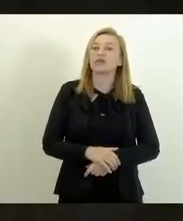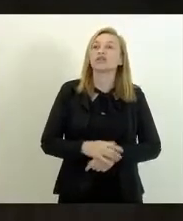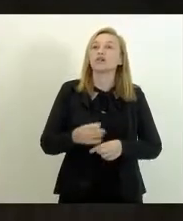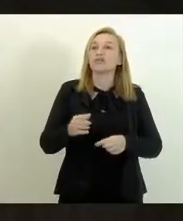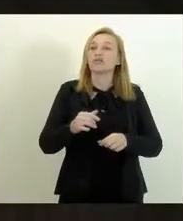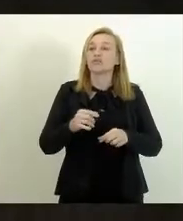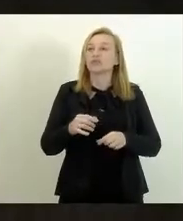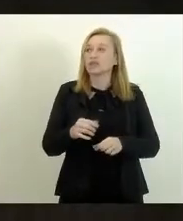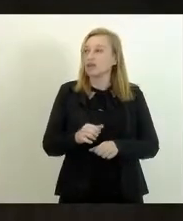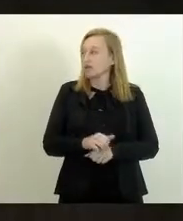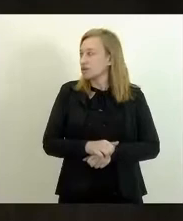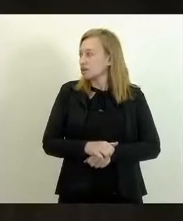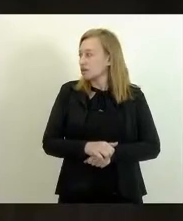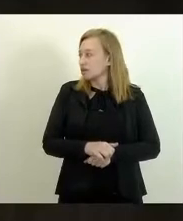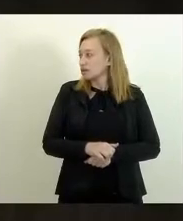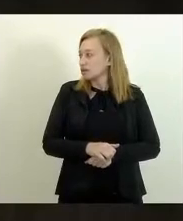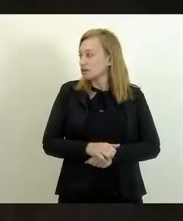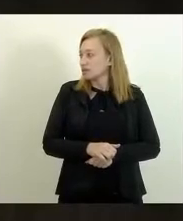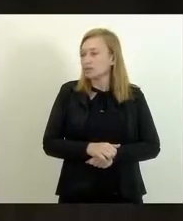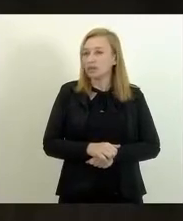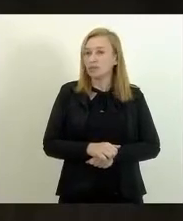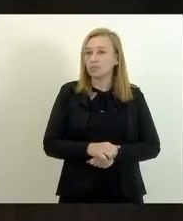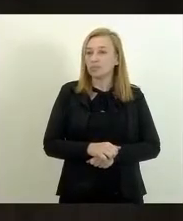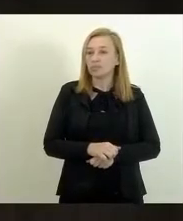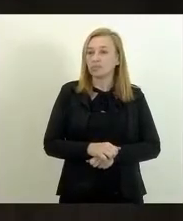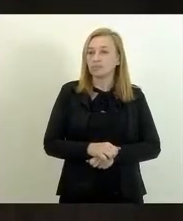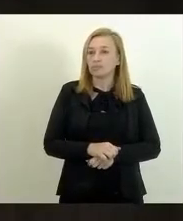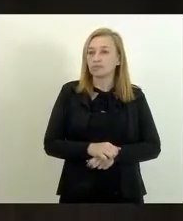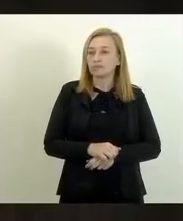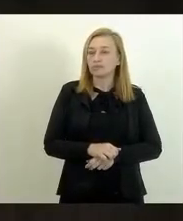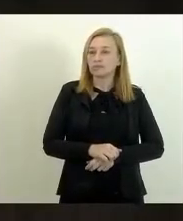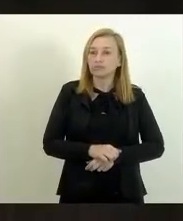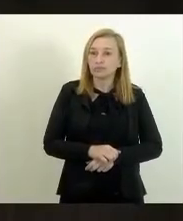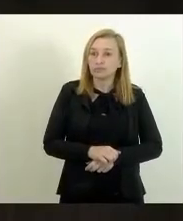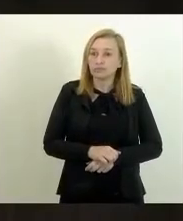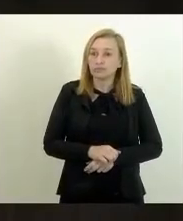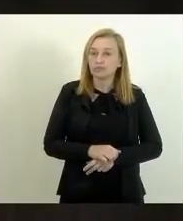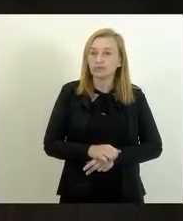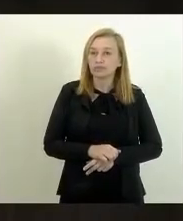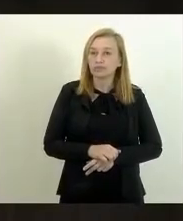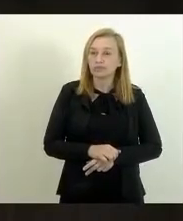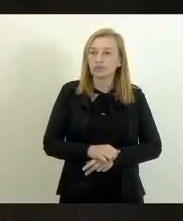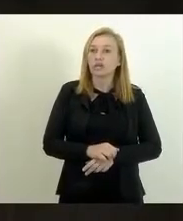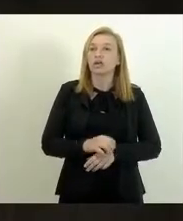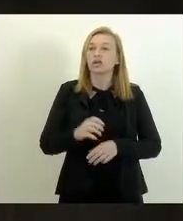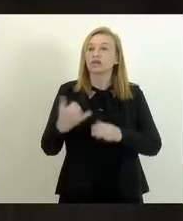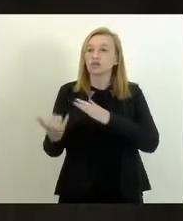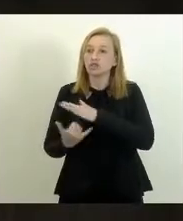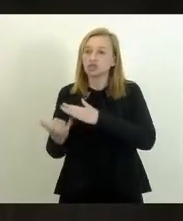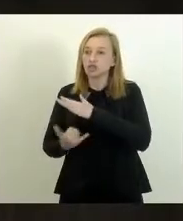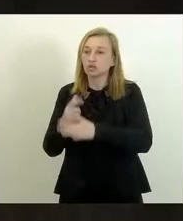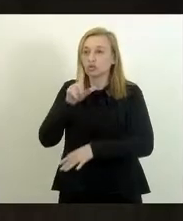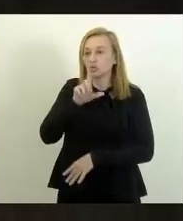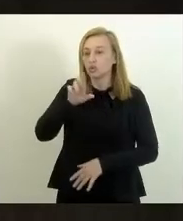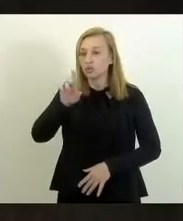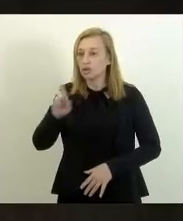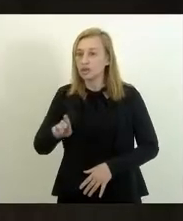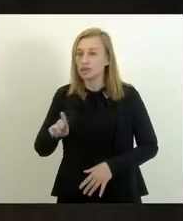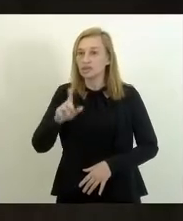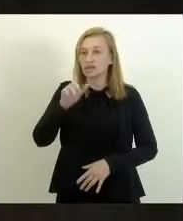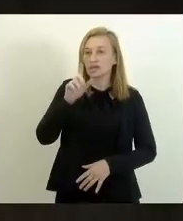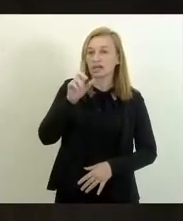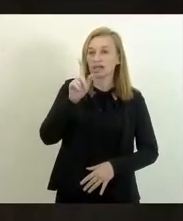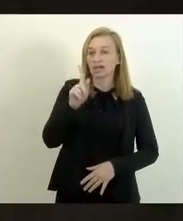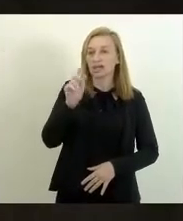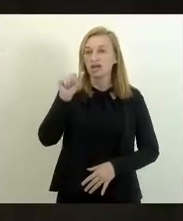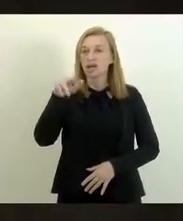do nosso querido Silvio Almeida. Silvio Almeida preside o Instituto Luiz Gama, em São Paulo,